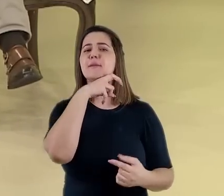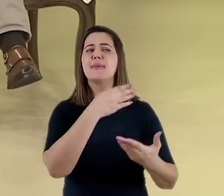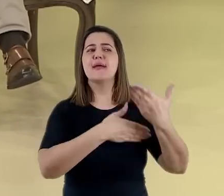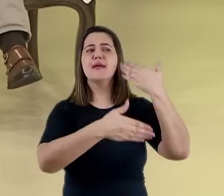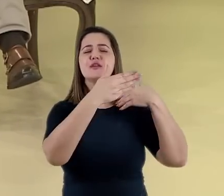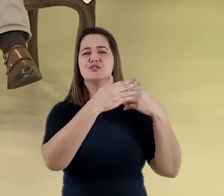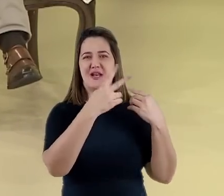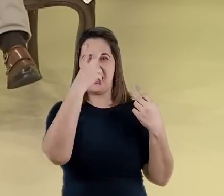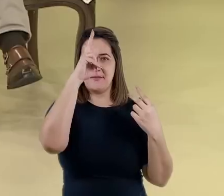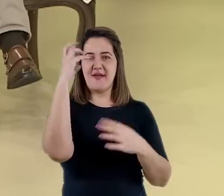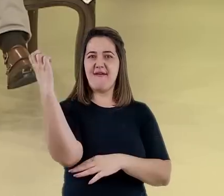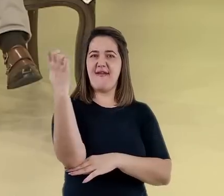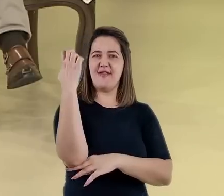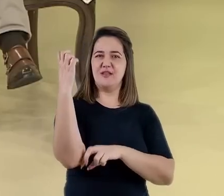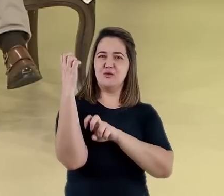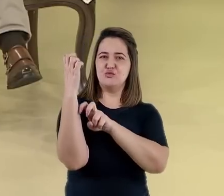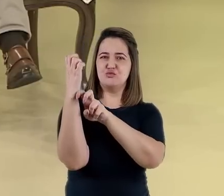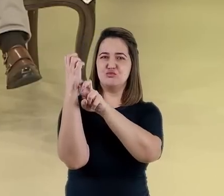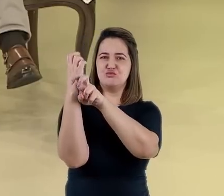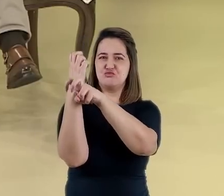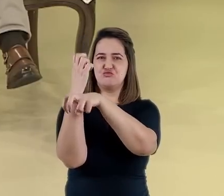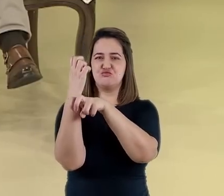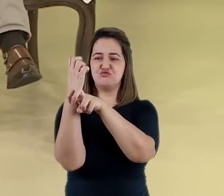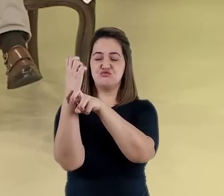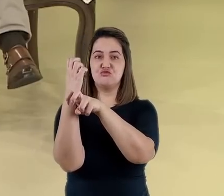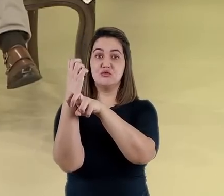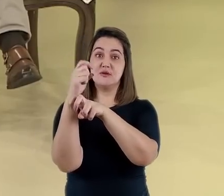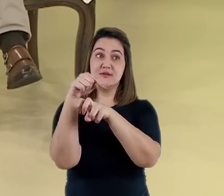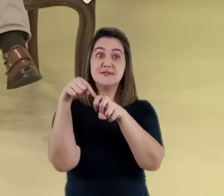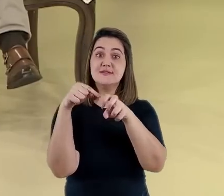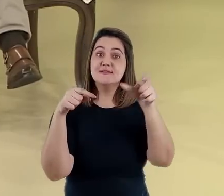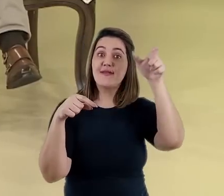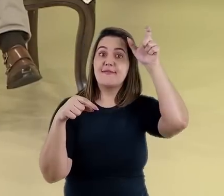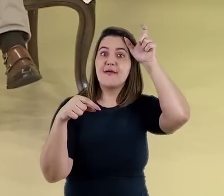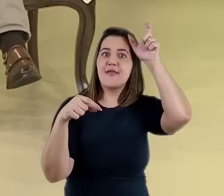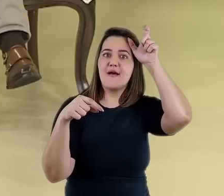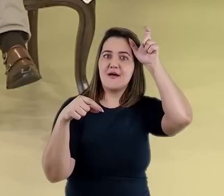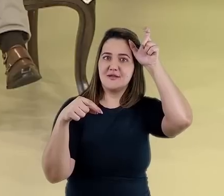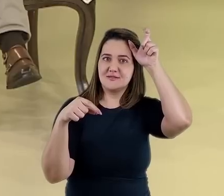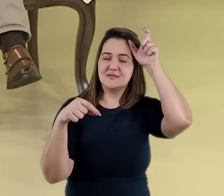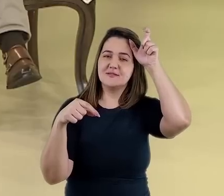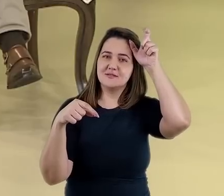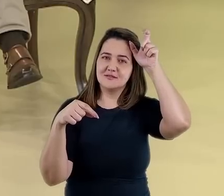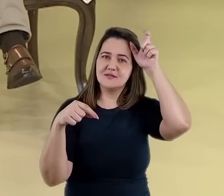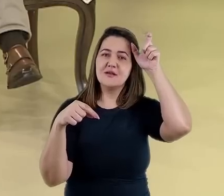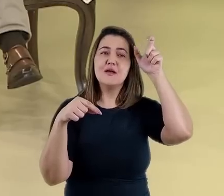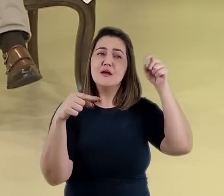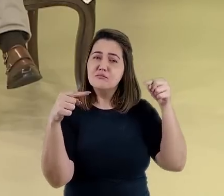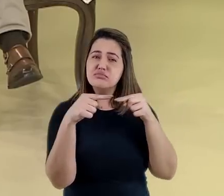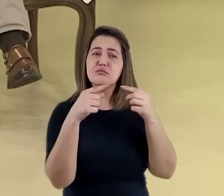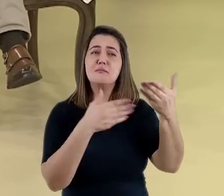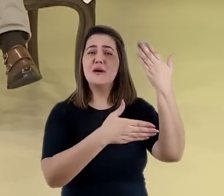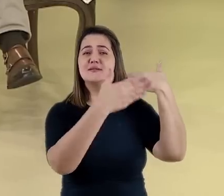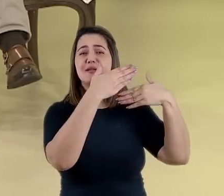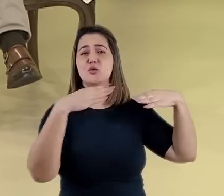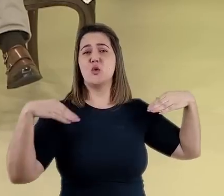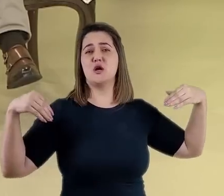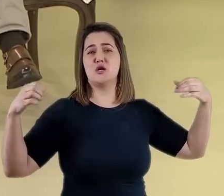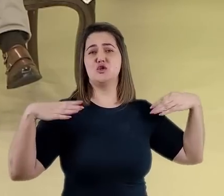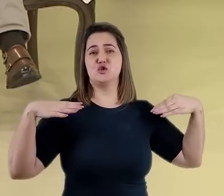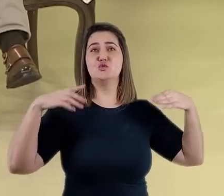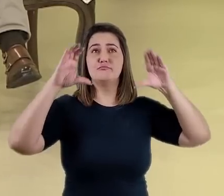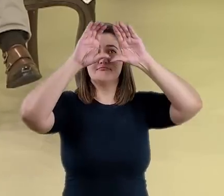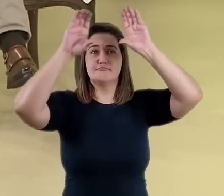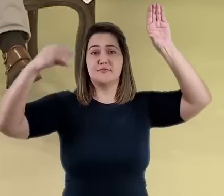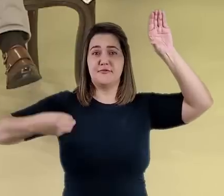aquela que a tradição equipara ou chama de Satanás, e então ligam a serpente satânica a um anjo, um querubim,